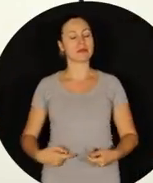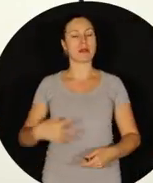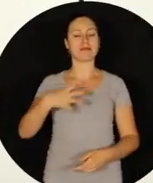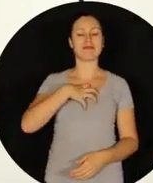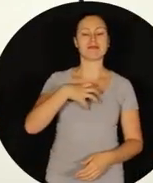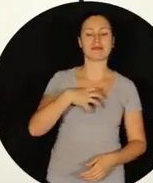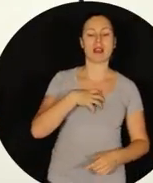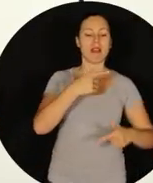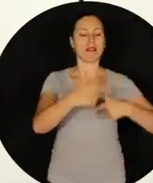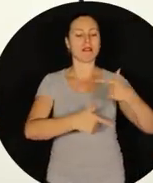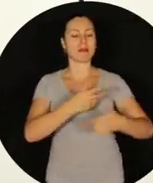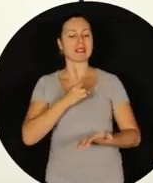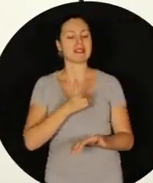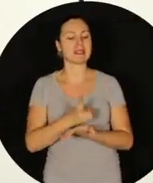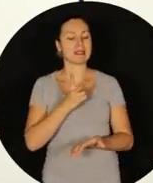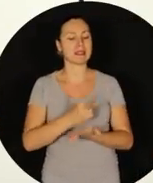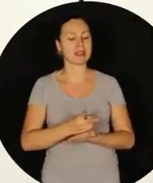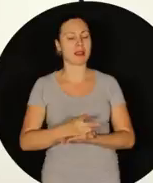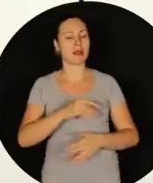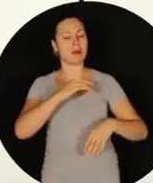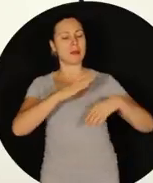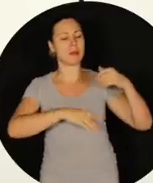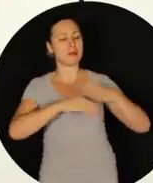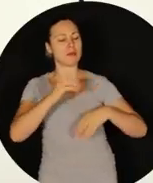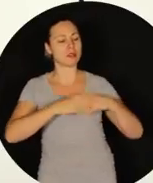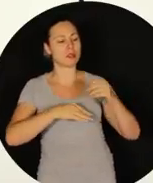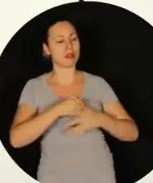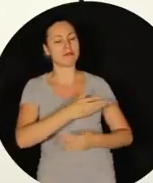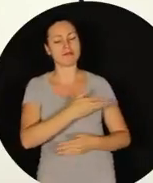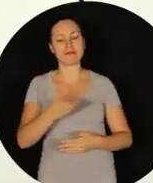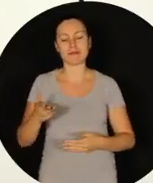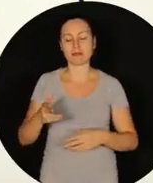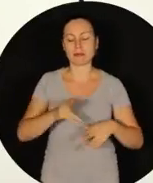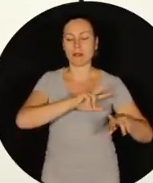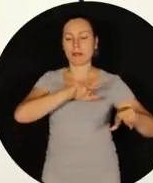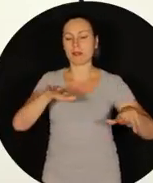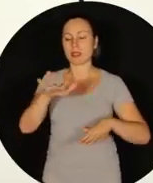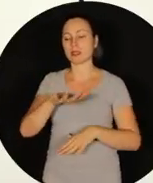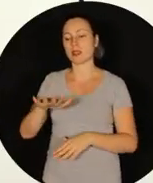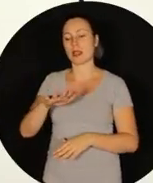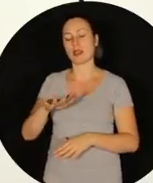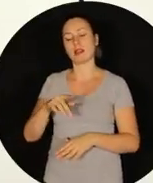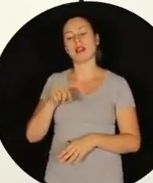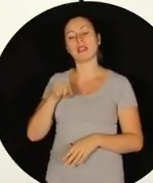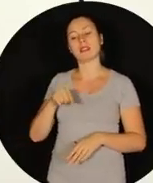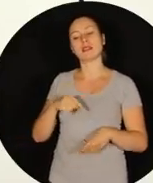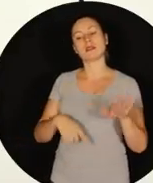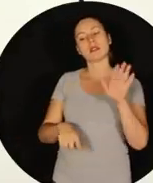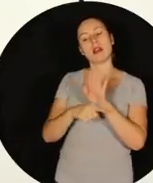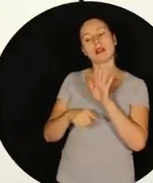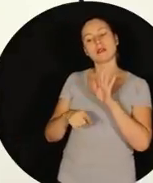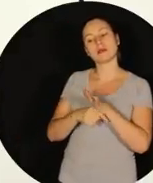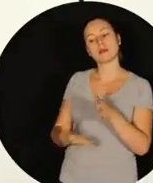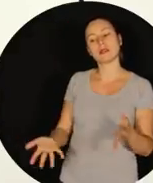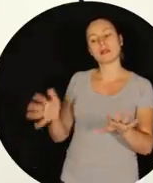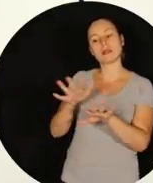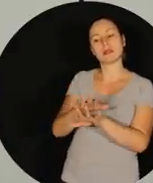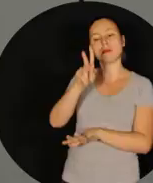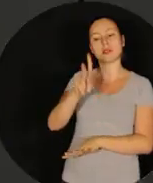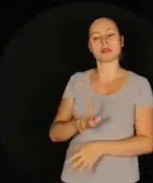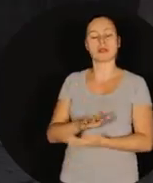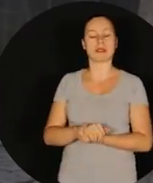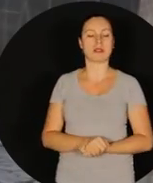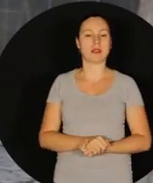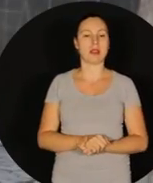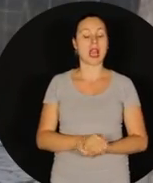a sensibilização, trabalhar cada vez isso com profissionais em diversas áreas, é um caminho facilitador para a gente conseguir englobar, incluir as